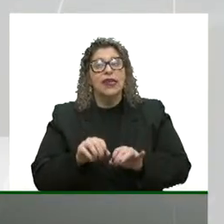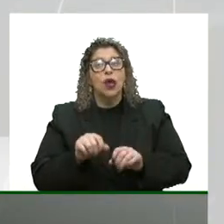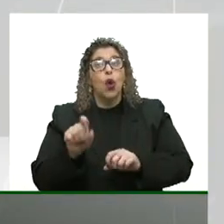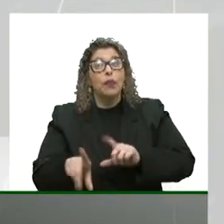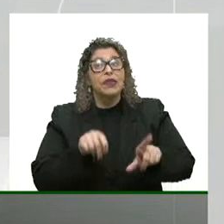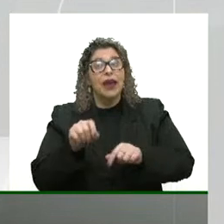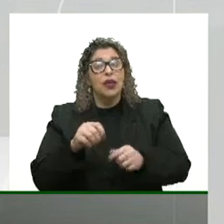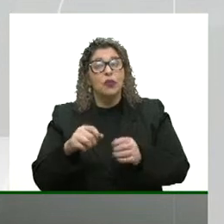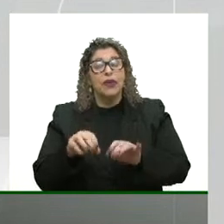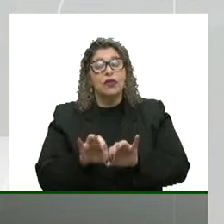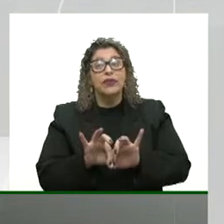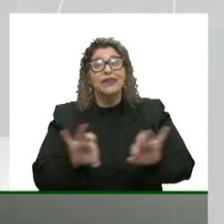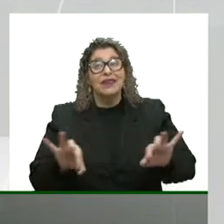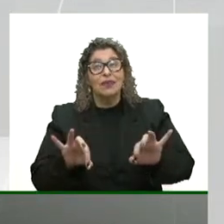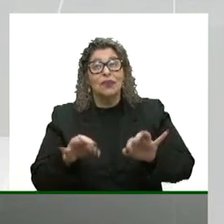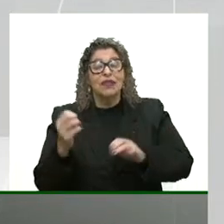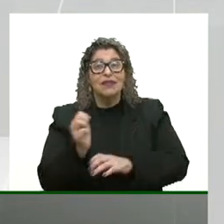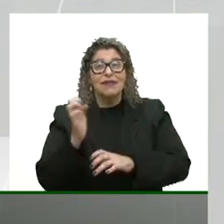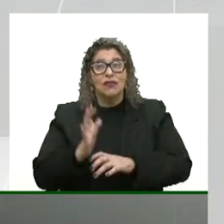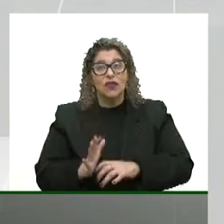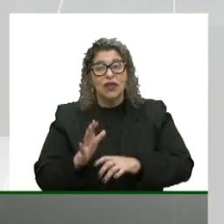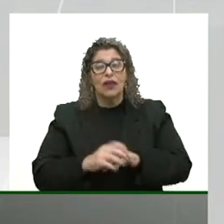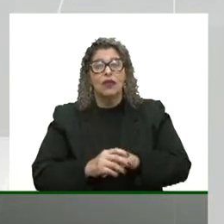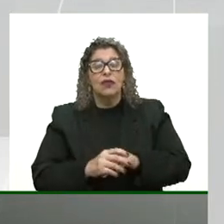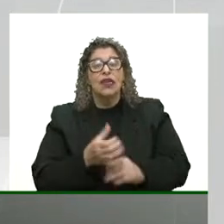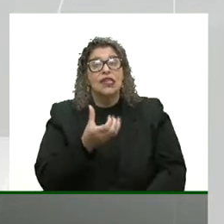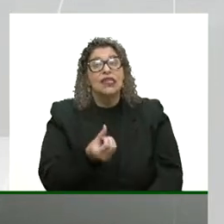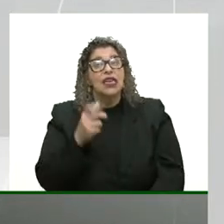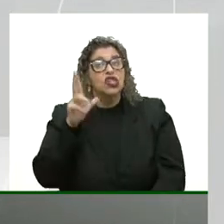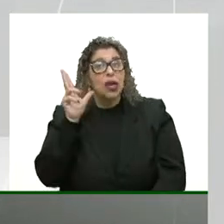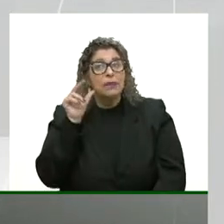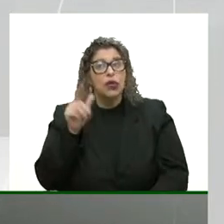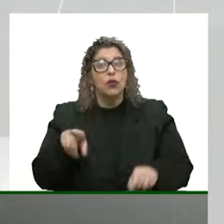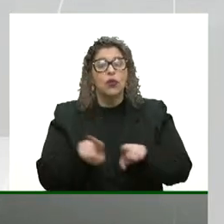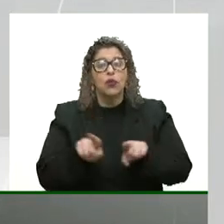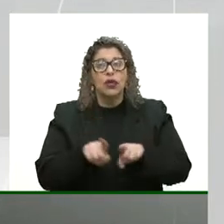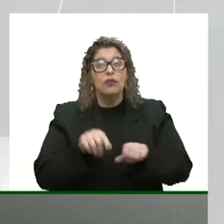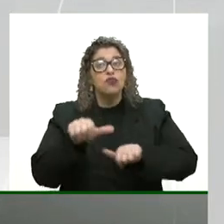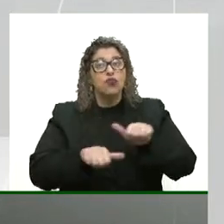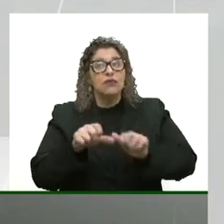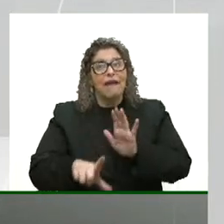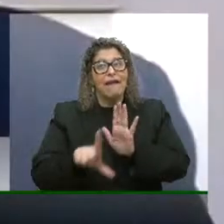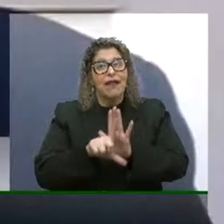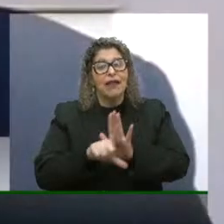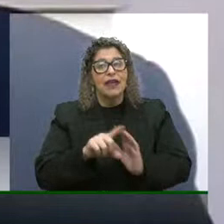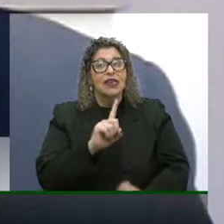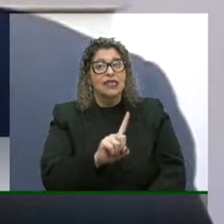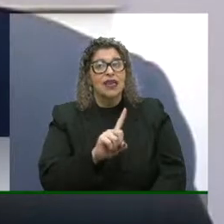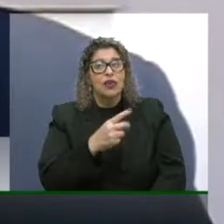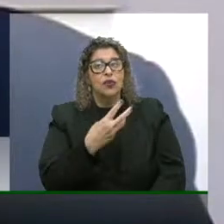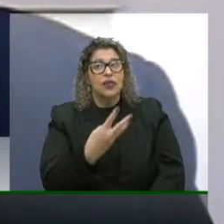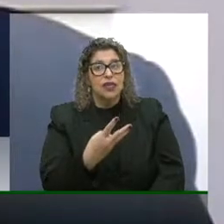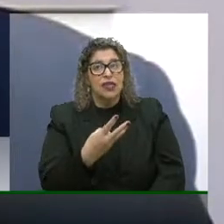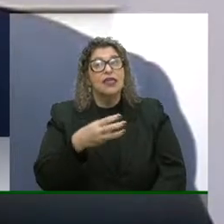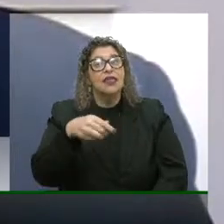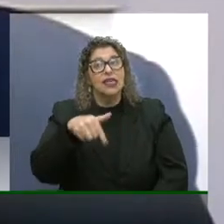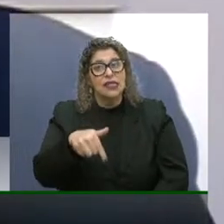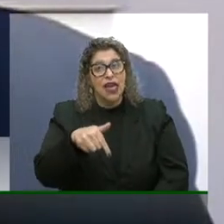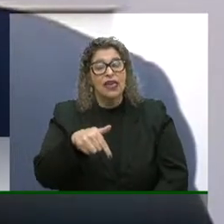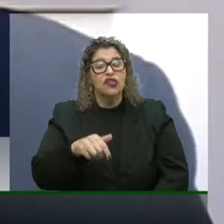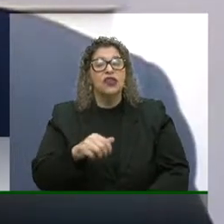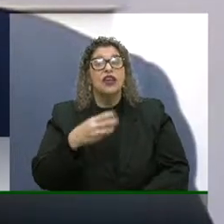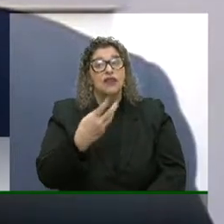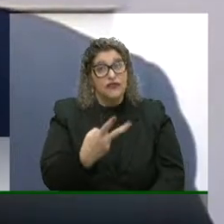Lei 13.711, de 6 de abril de 2011, que altera a Lei 6.537, de 27